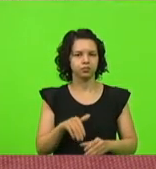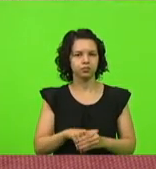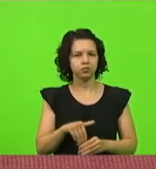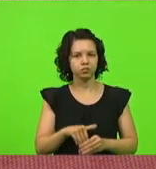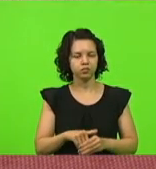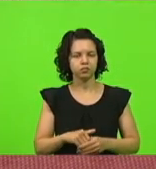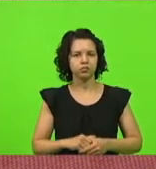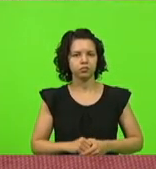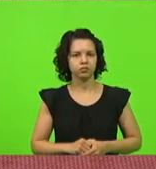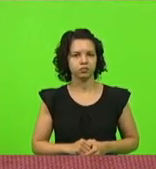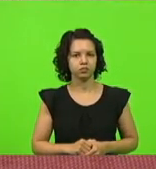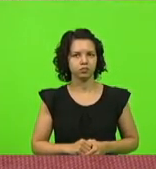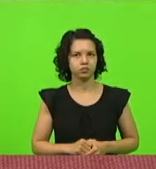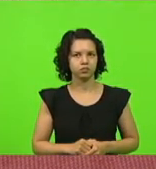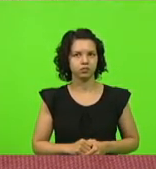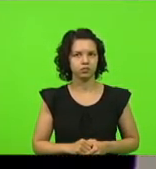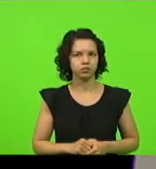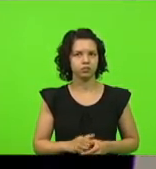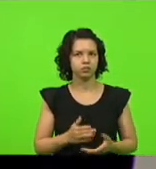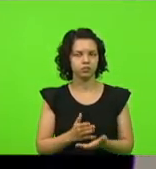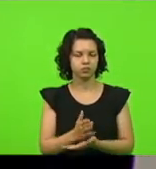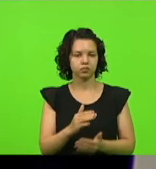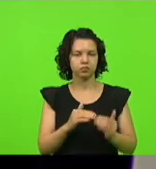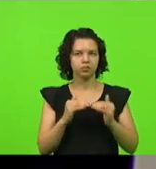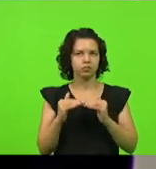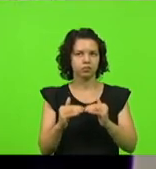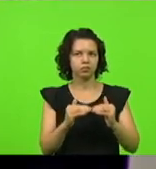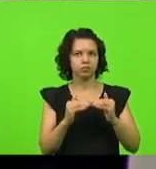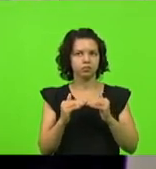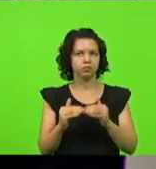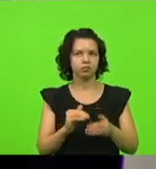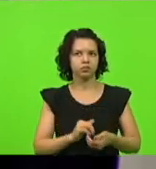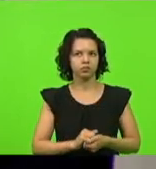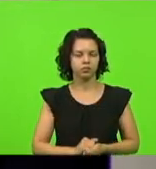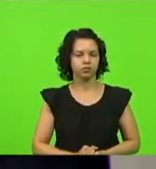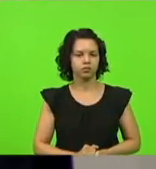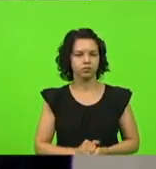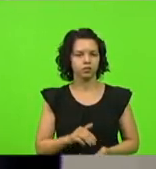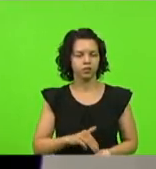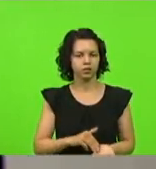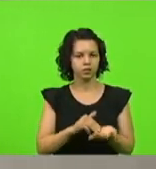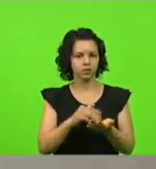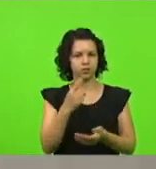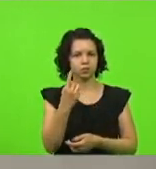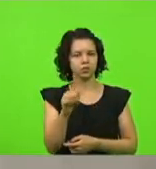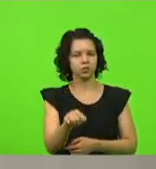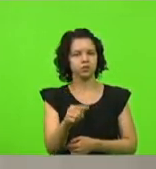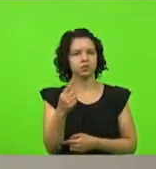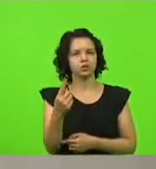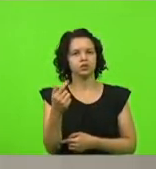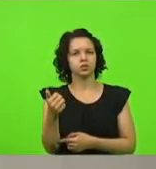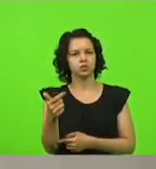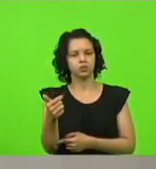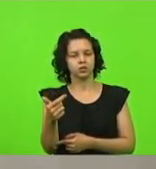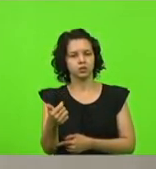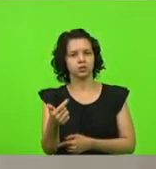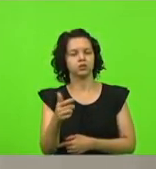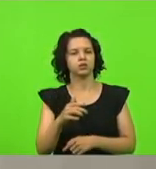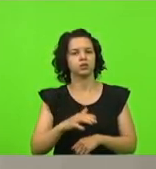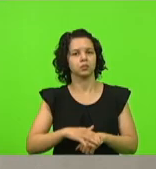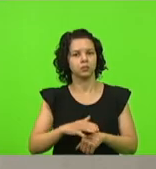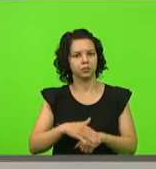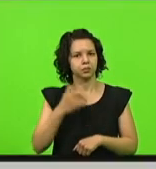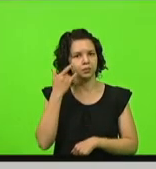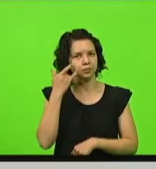deputados que aprovam, permaneçam como se encontram. Aprovado por unanimidade. Moção 1112, autor deputado Mauro de Nadal, cumprimentando a empresa Móveis